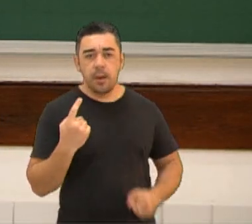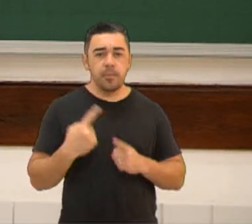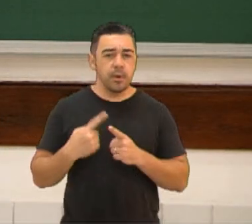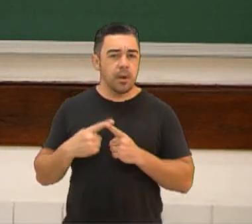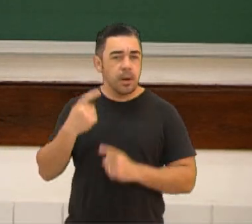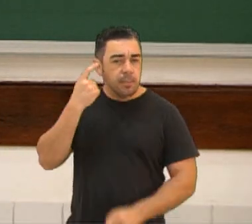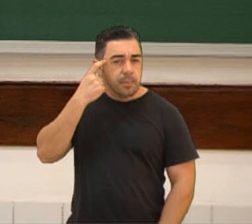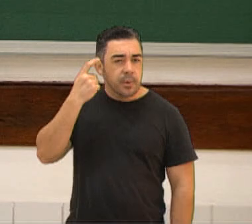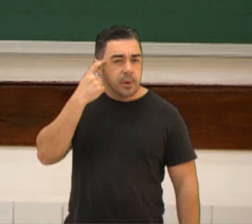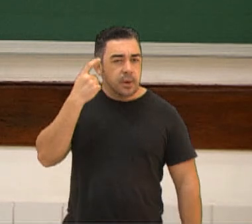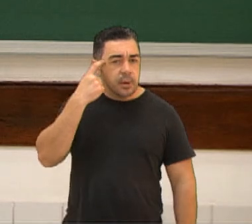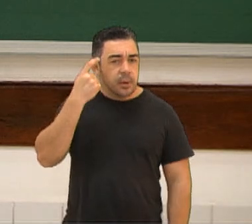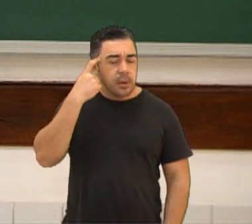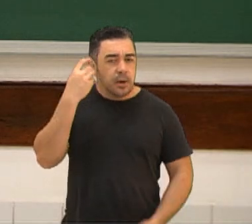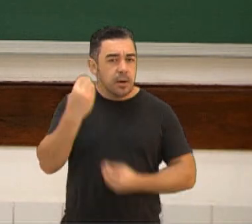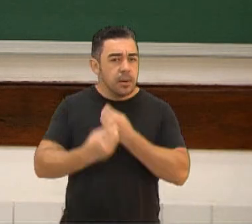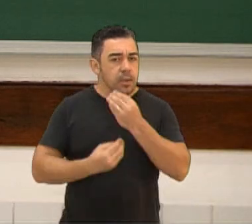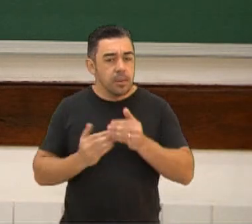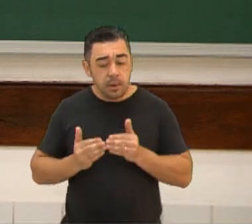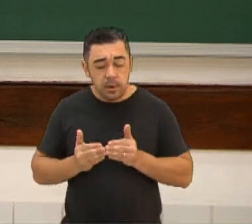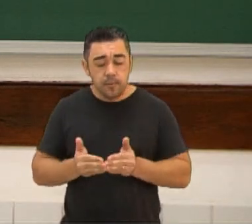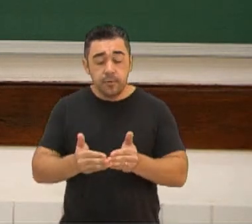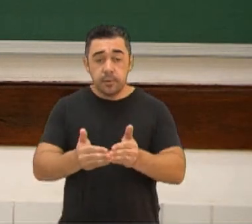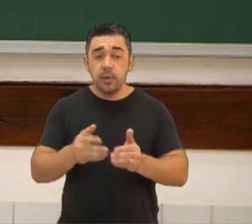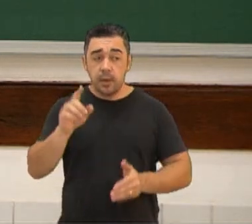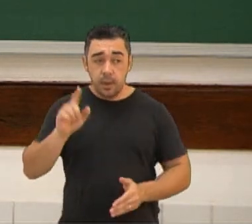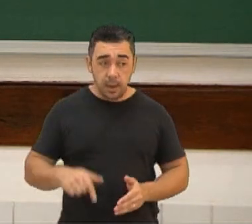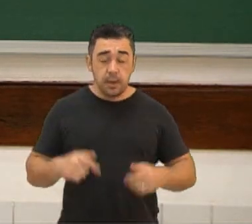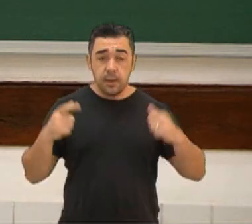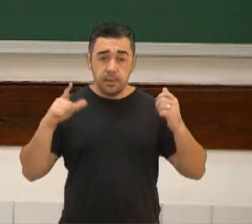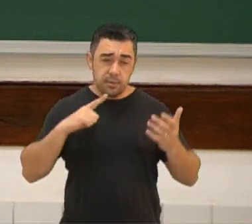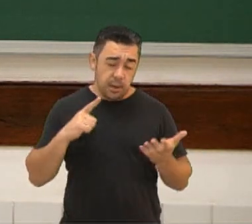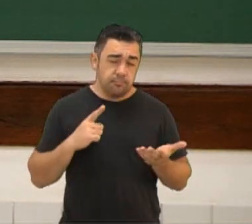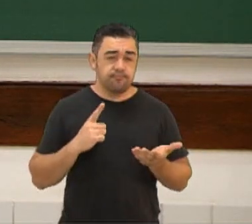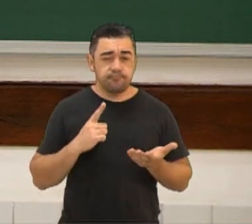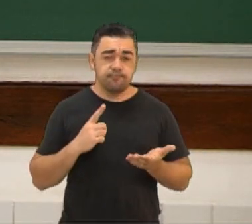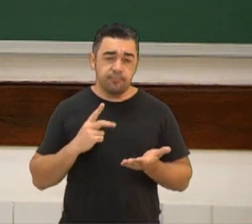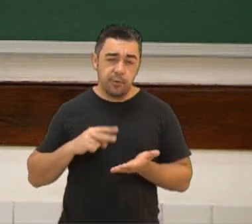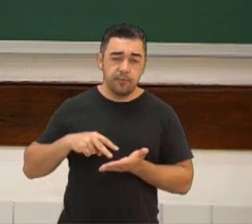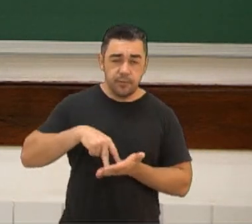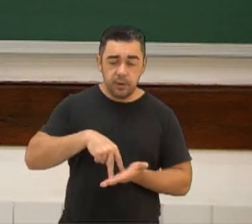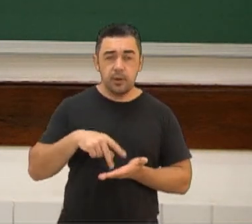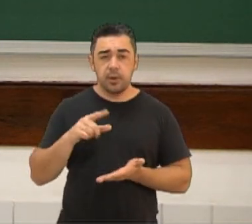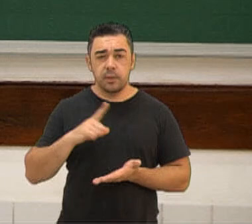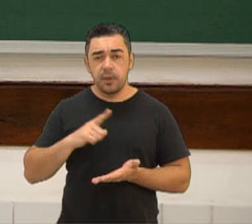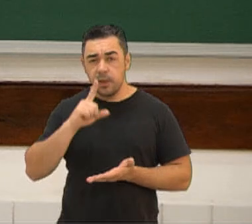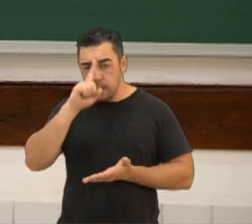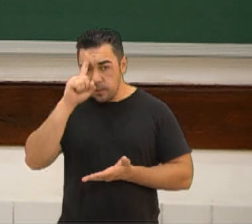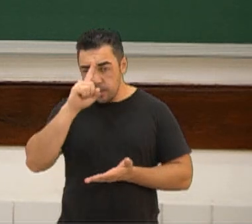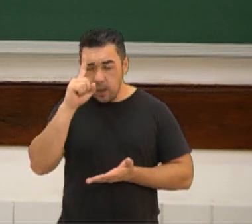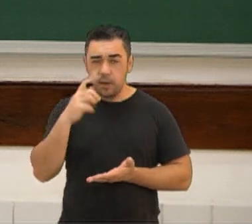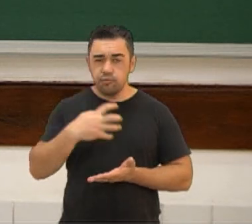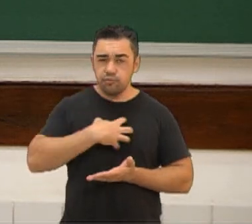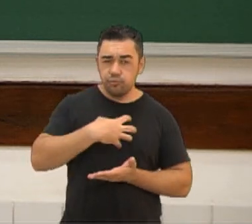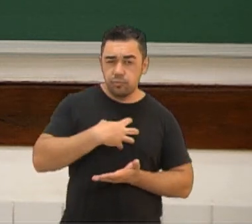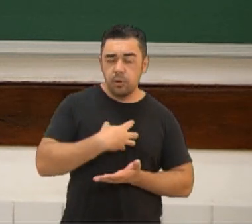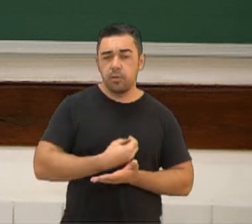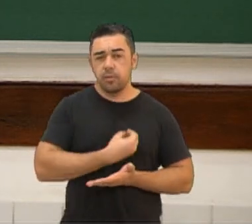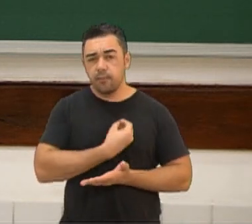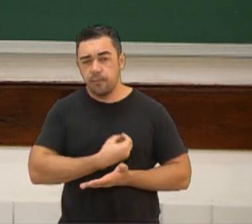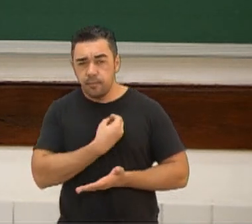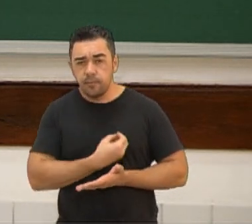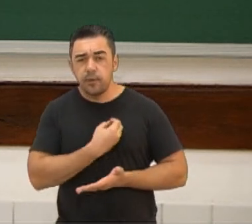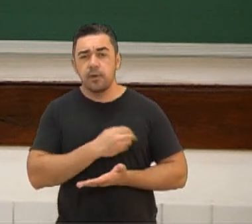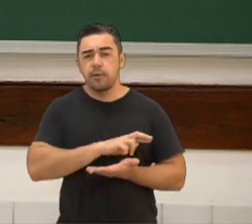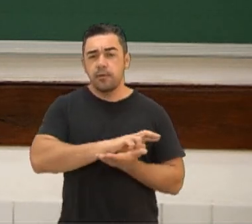as grandes navegações, porque ele é um momento de permanências, algumas ideias, alguns modos de se viver,